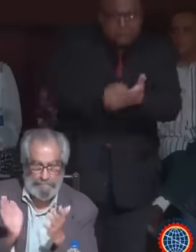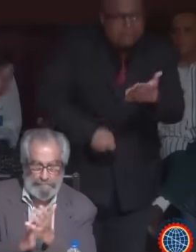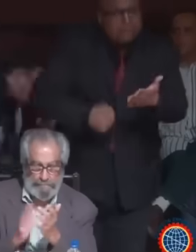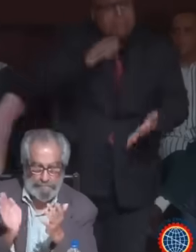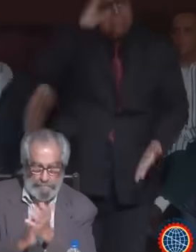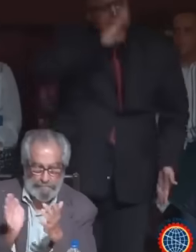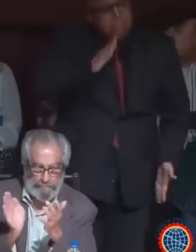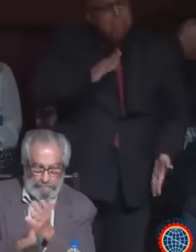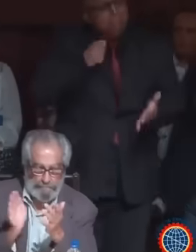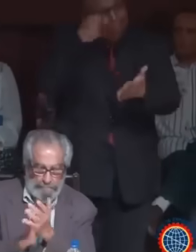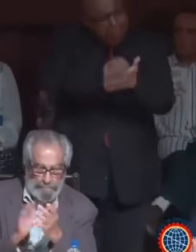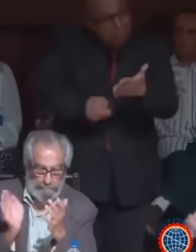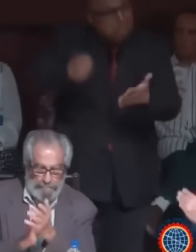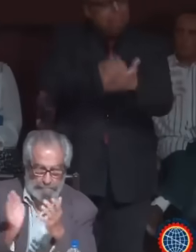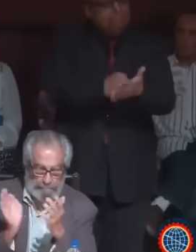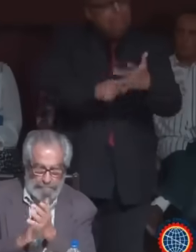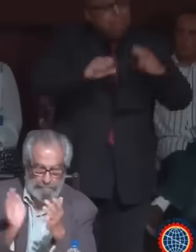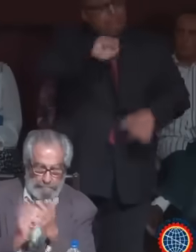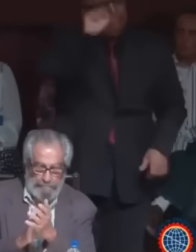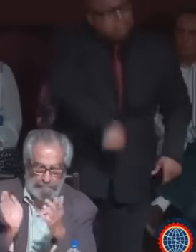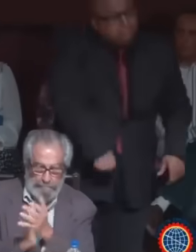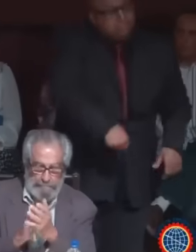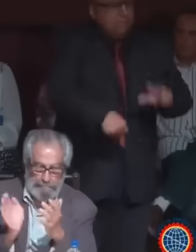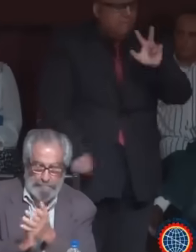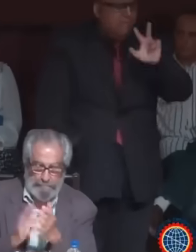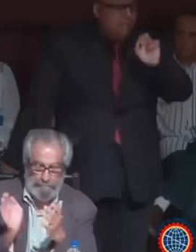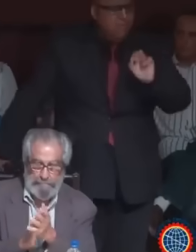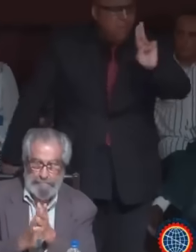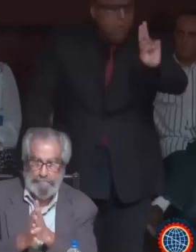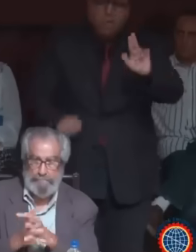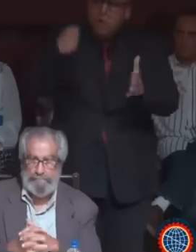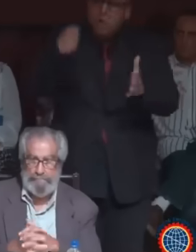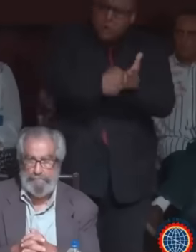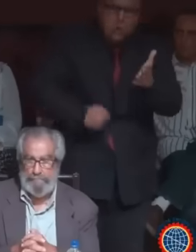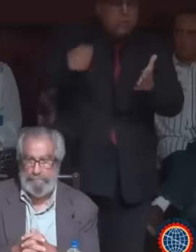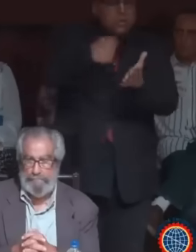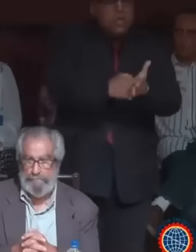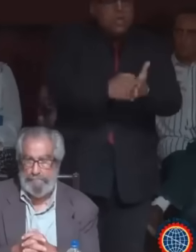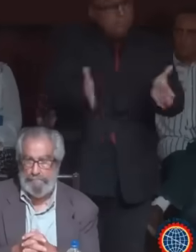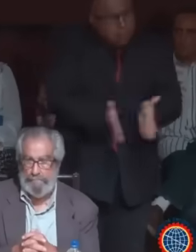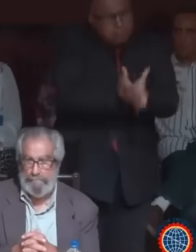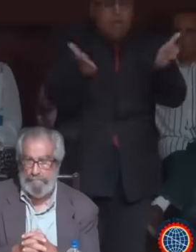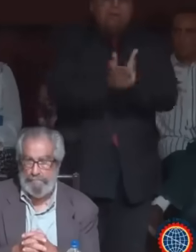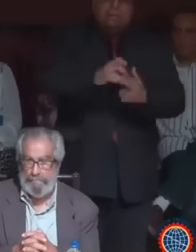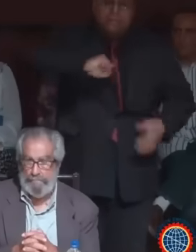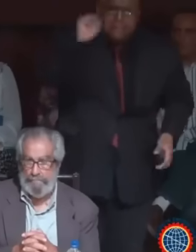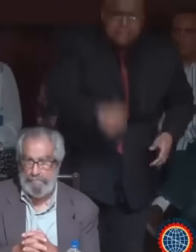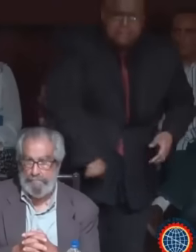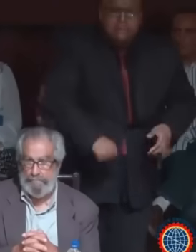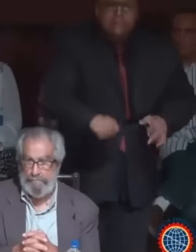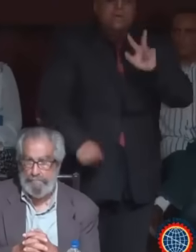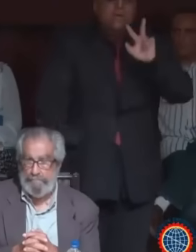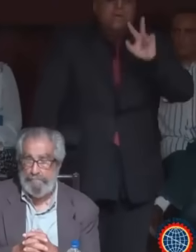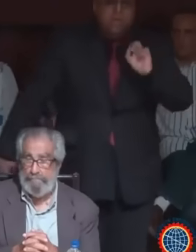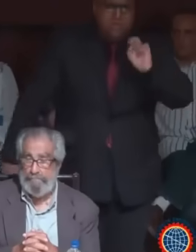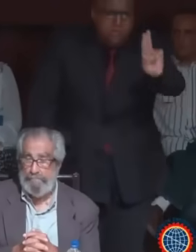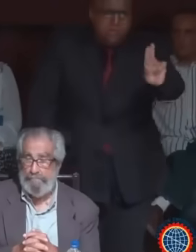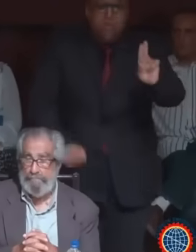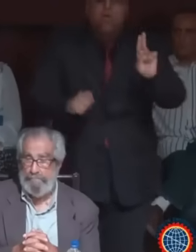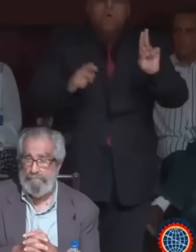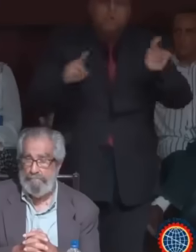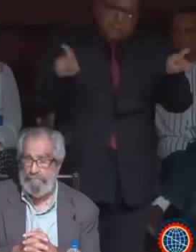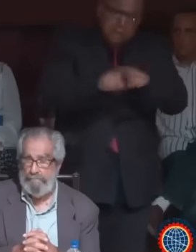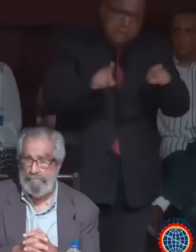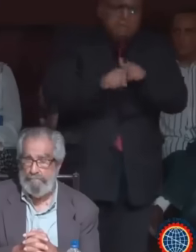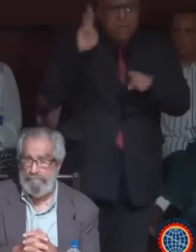brigar pela soberania desse país, brigar pelos pobres desse país, brigar pelo